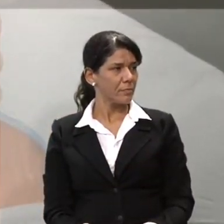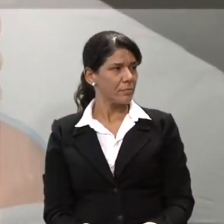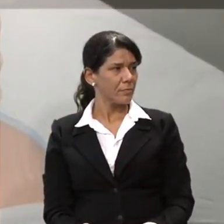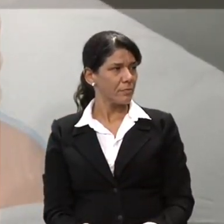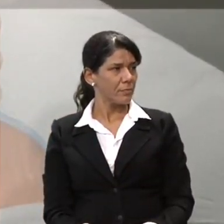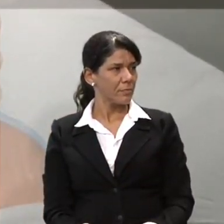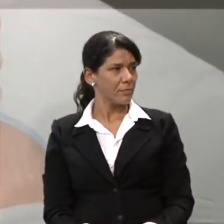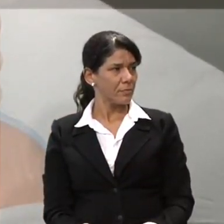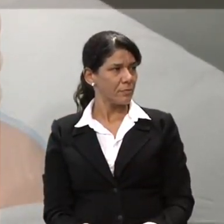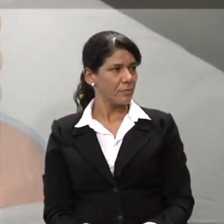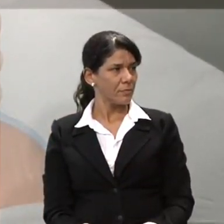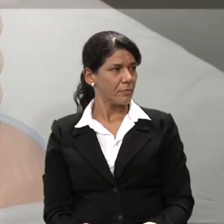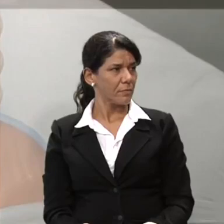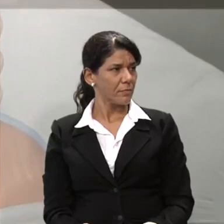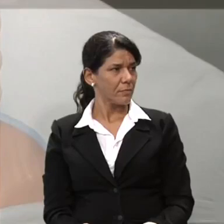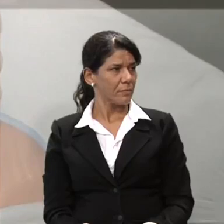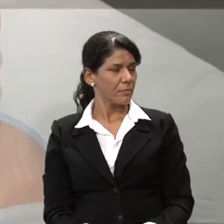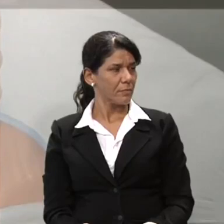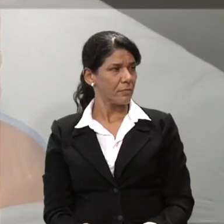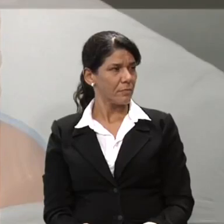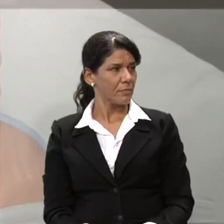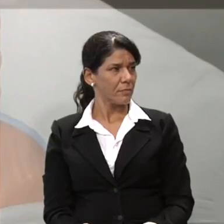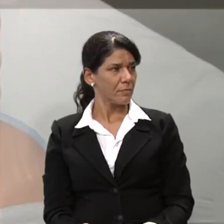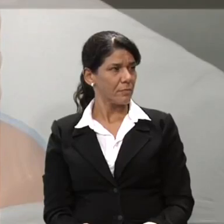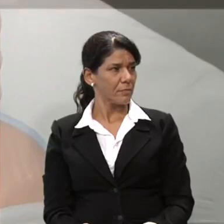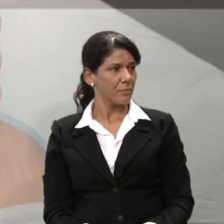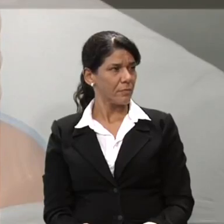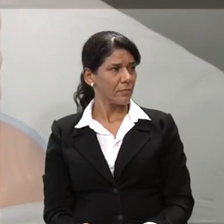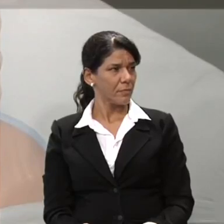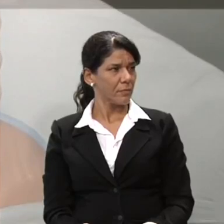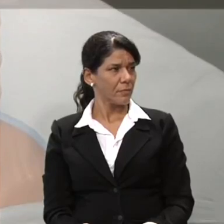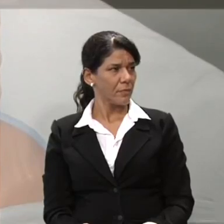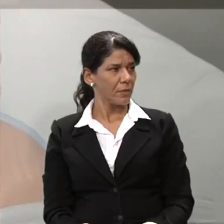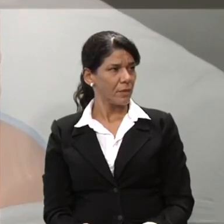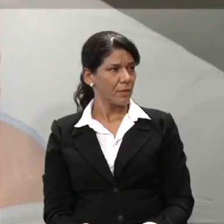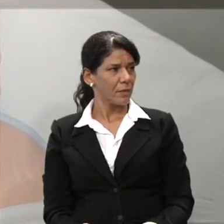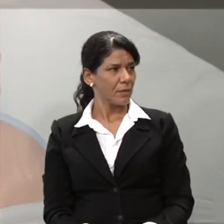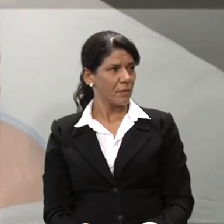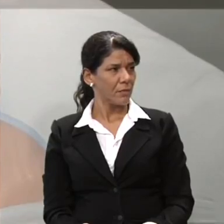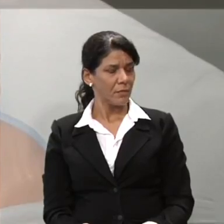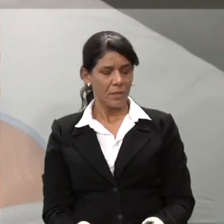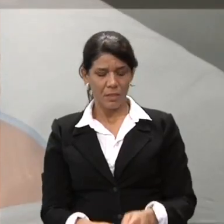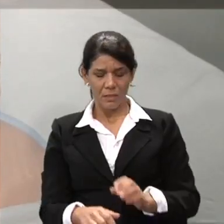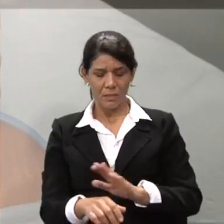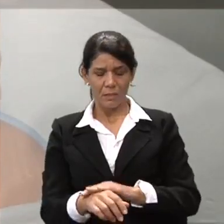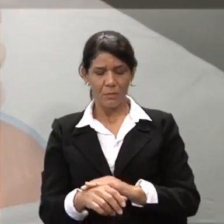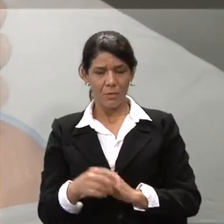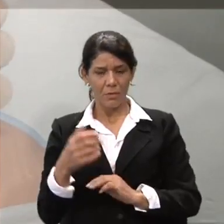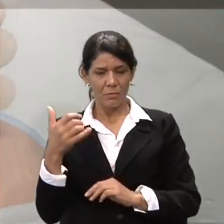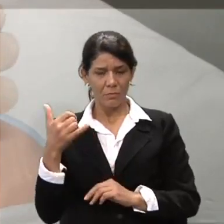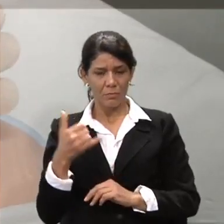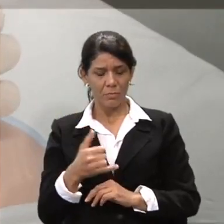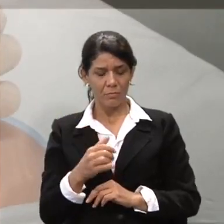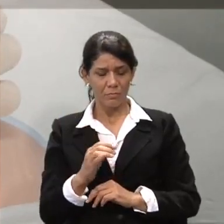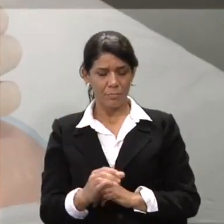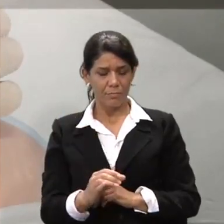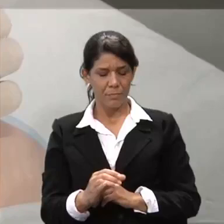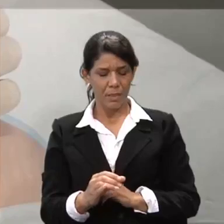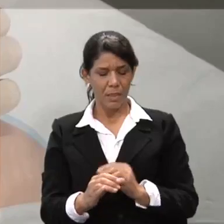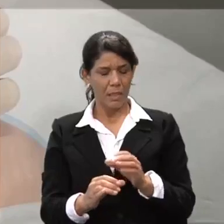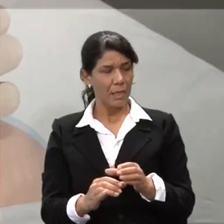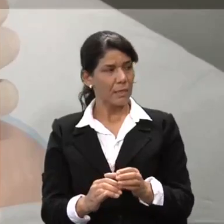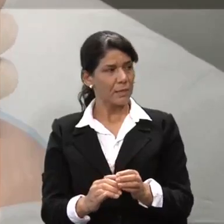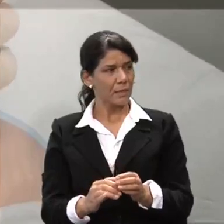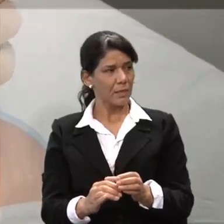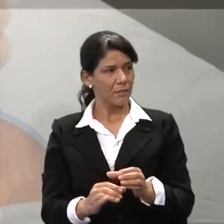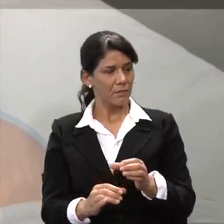90 graus, administramos, ó. Veja que a mão que eu administrei, ela não se mexe. Apenas a mão não